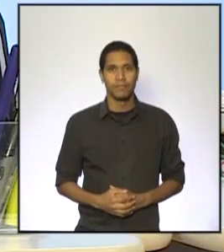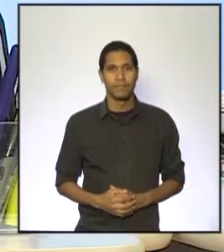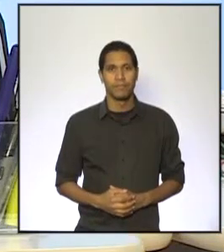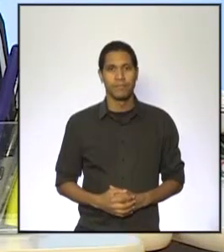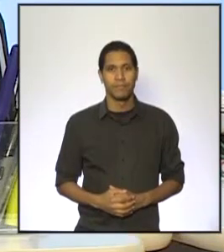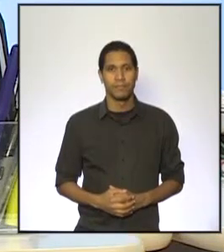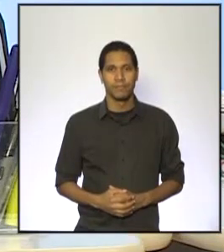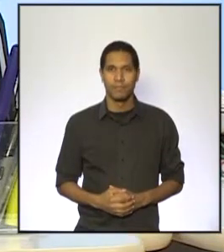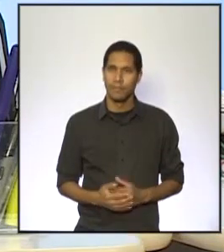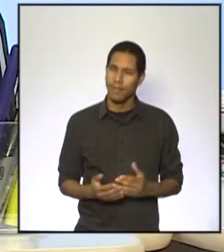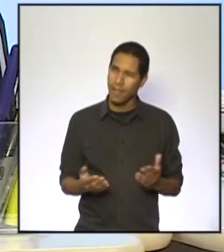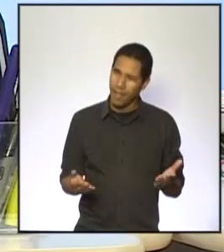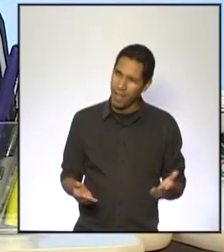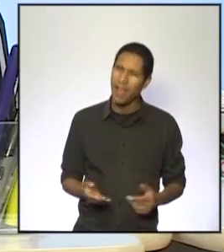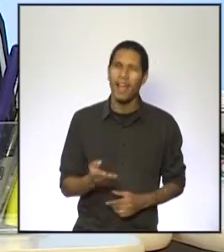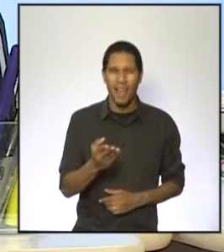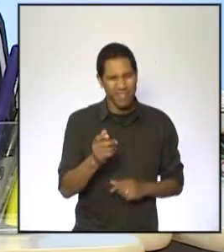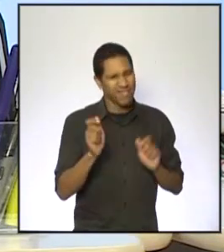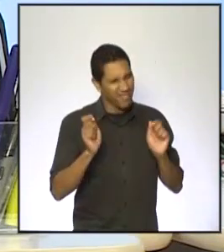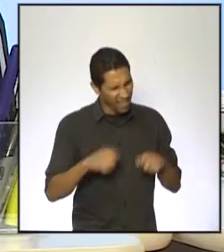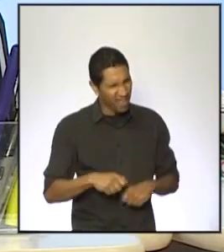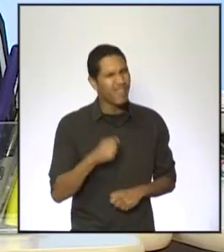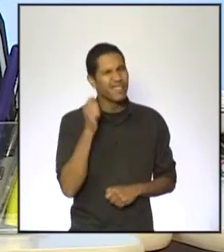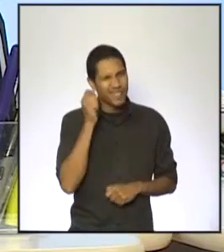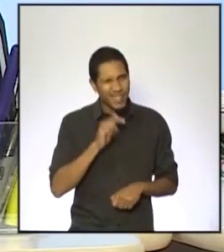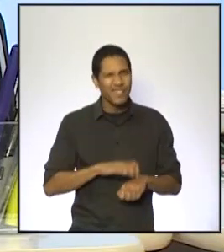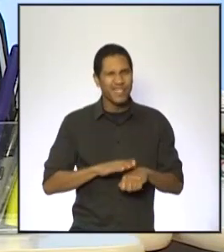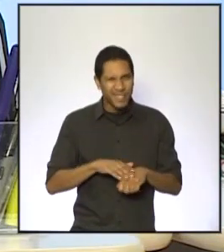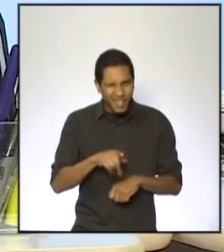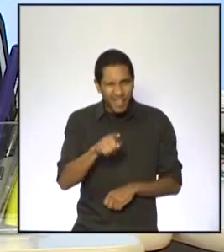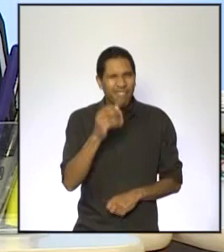Nada que o maker não consiga fazer.